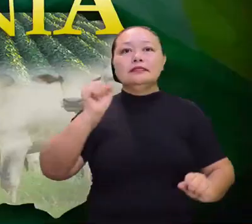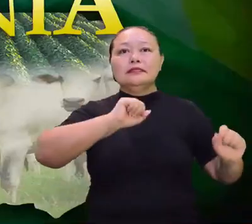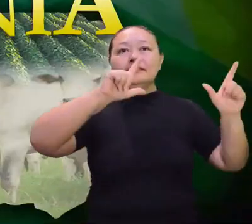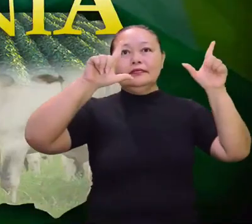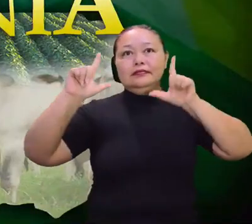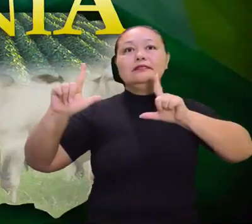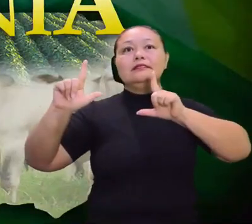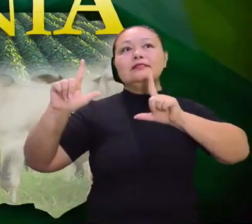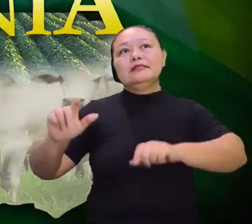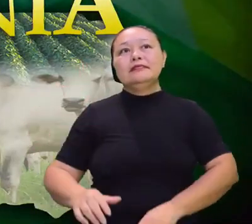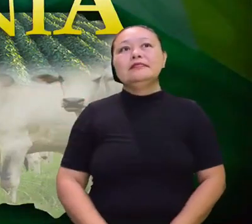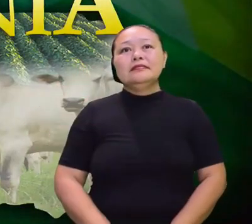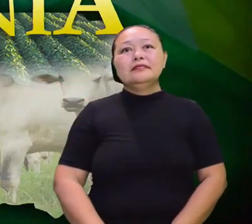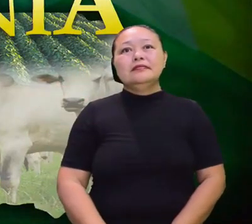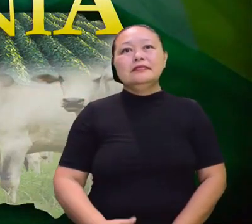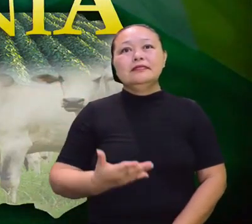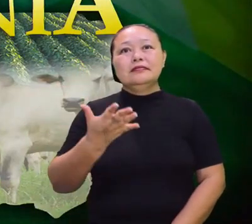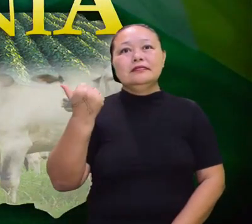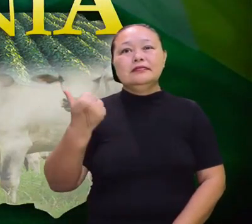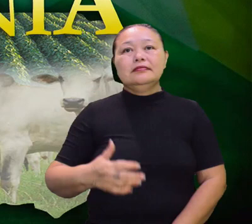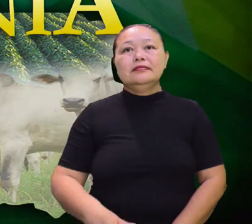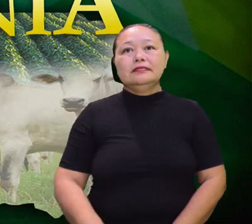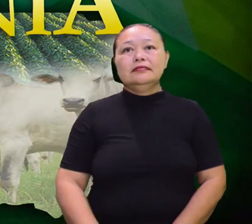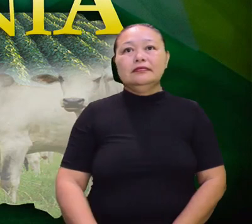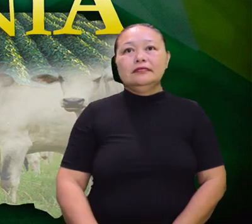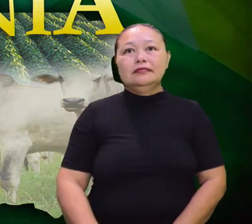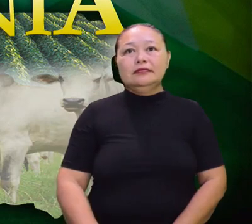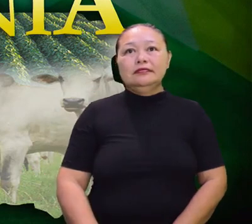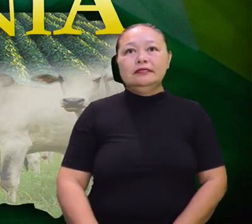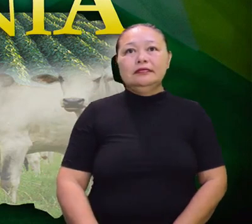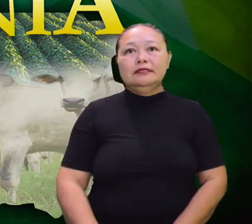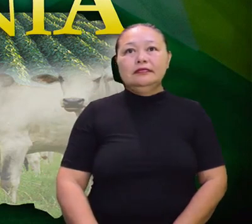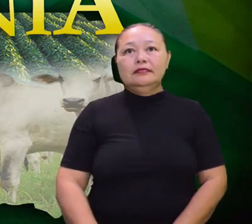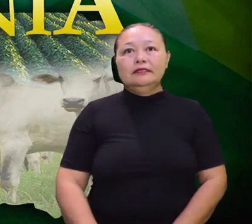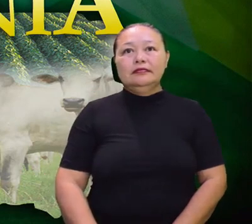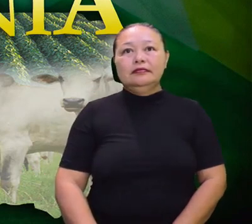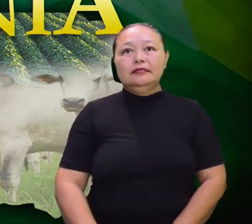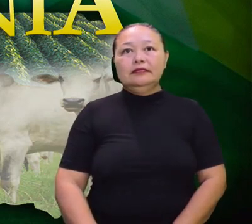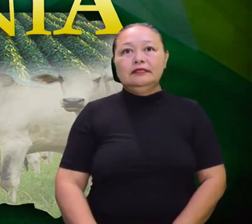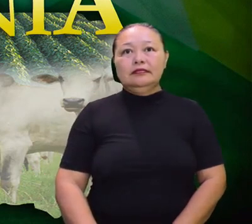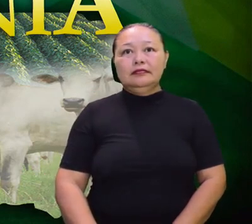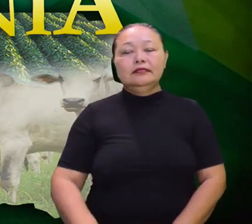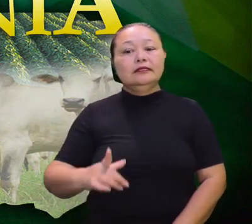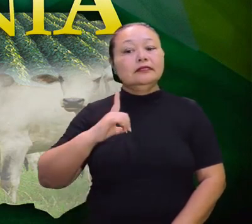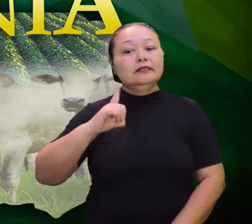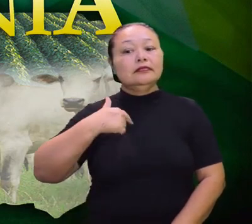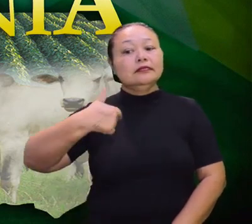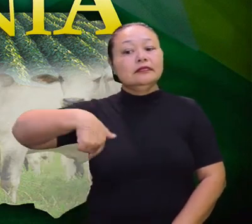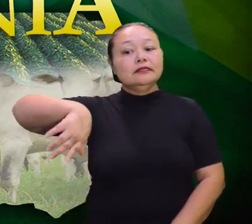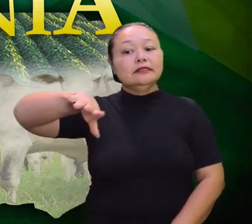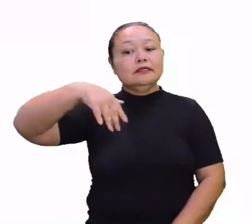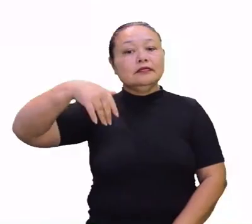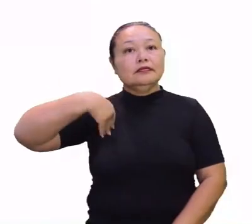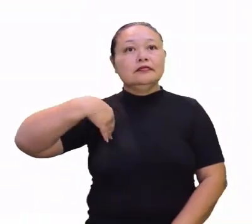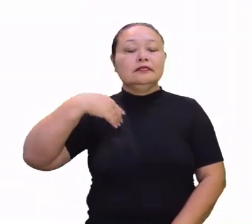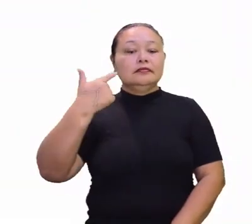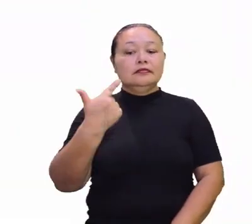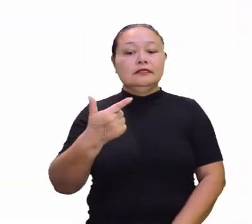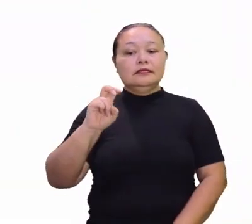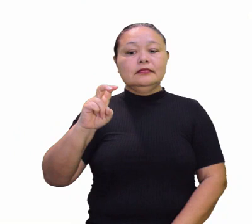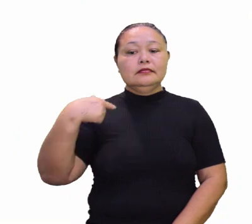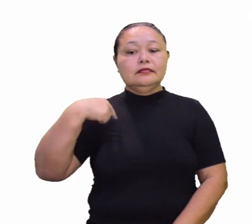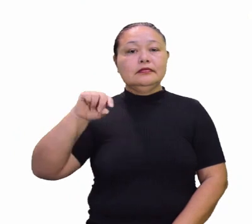quadro. Vamos lá. Aula 25.1. Beleza, olha só, galera. Então vamos para a